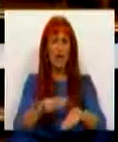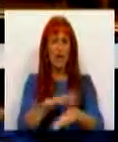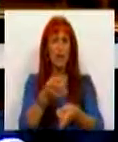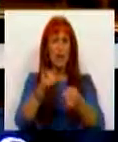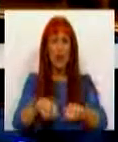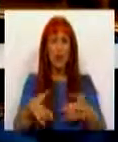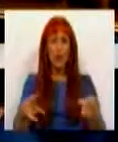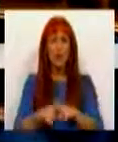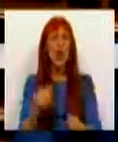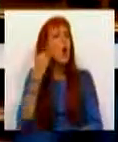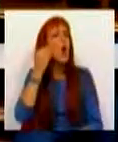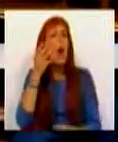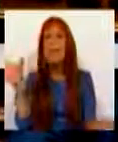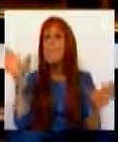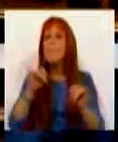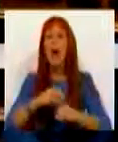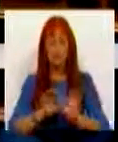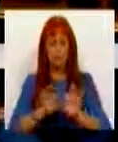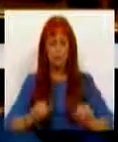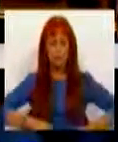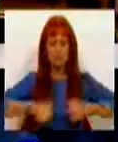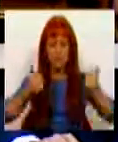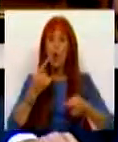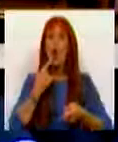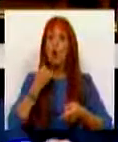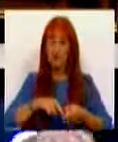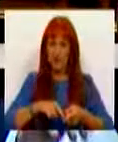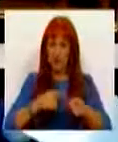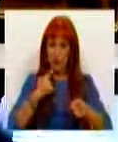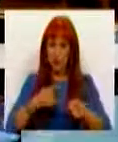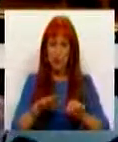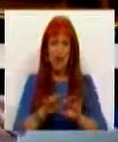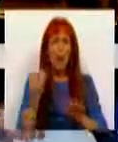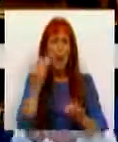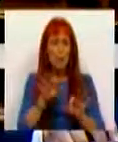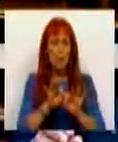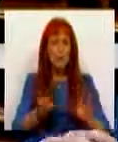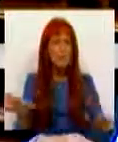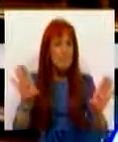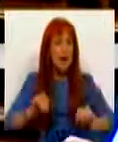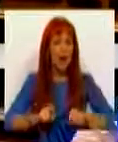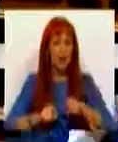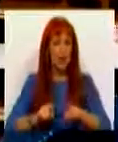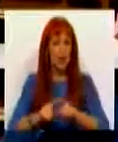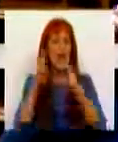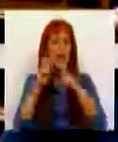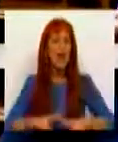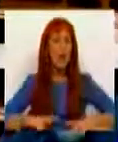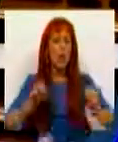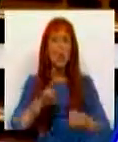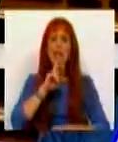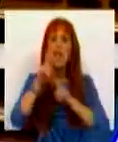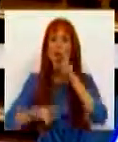administrativa é o modo mais idóneo, repito, é o modo mais idóneo de encontrarmos